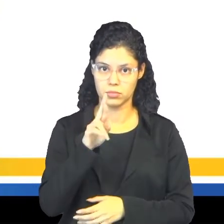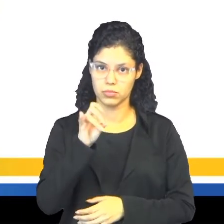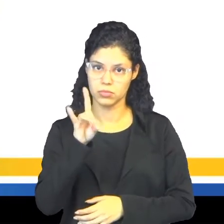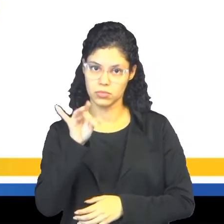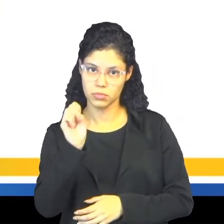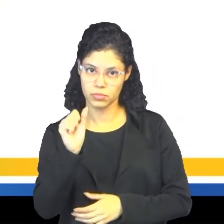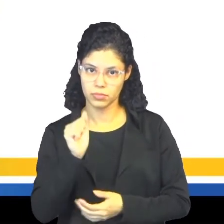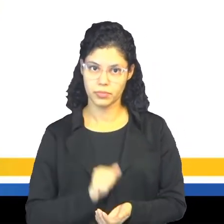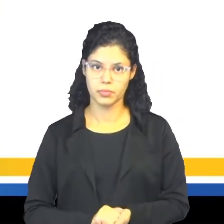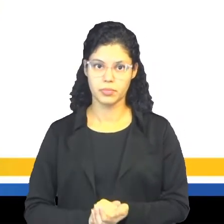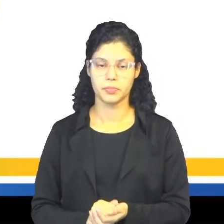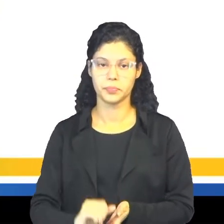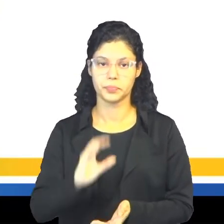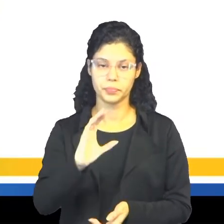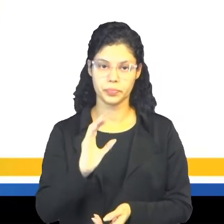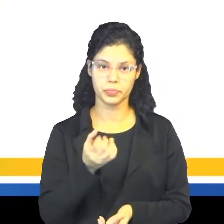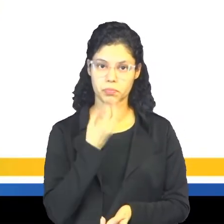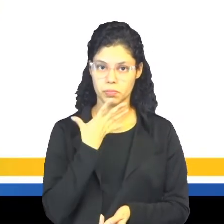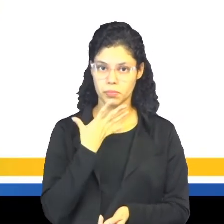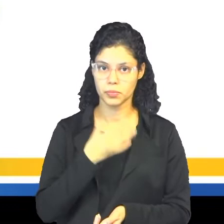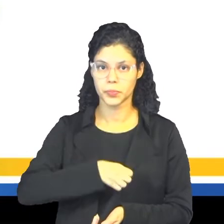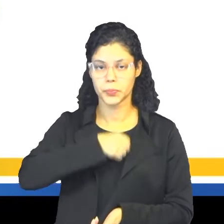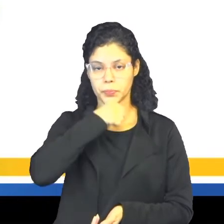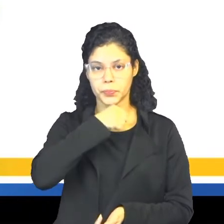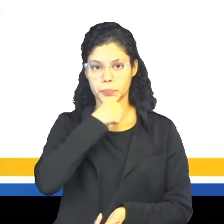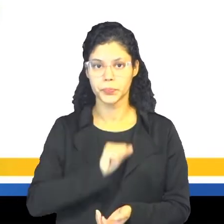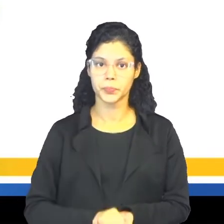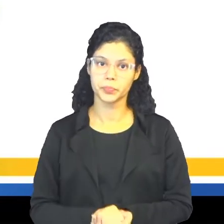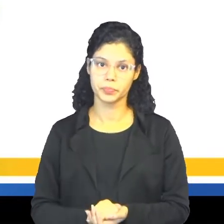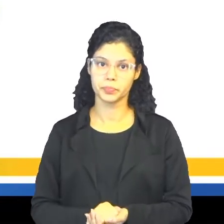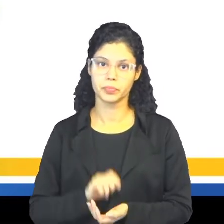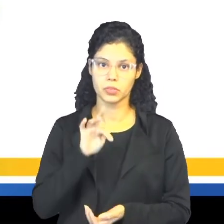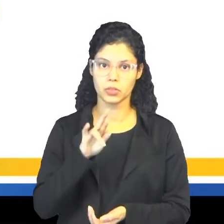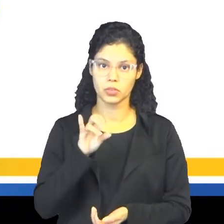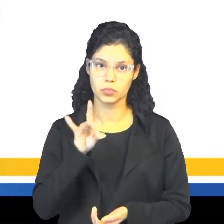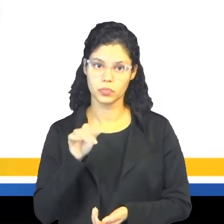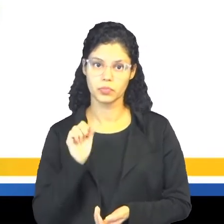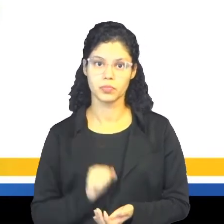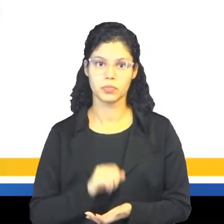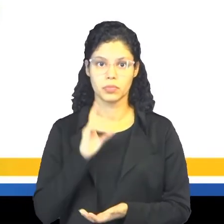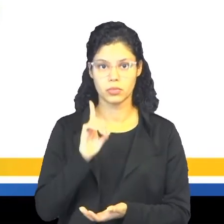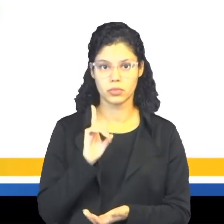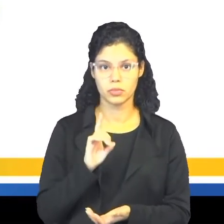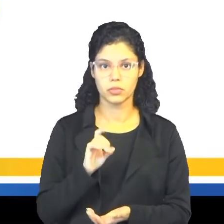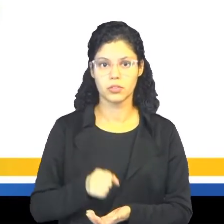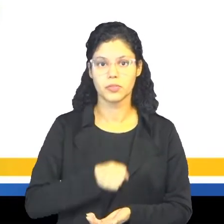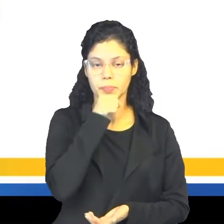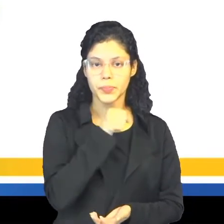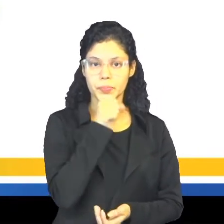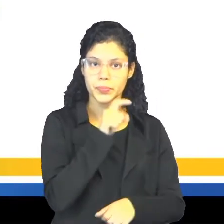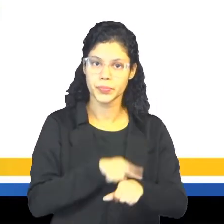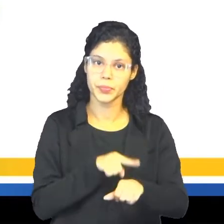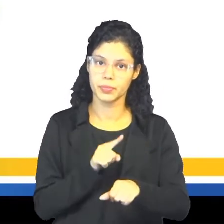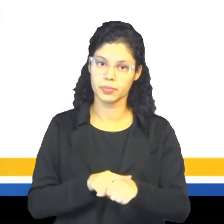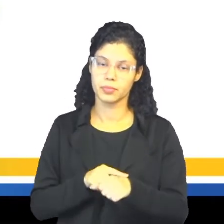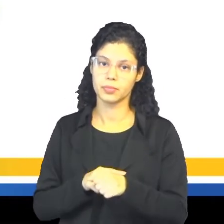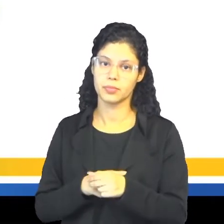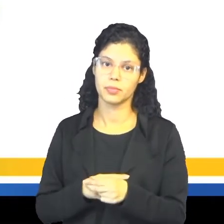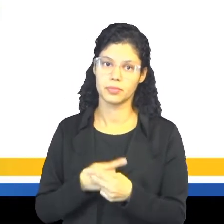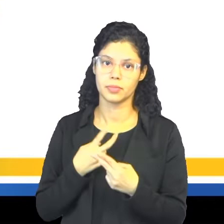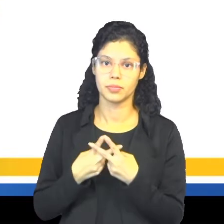estúpidos C bons velhos estúpidos de velhos